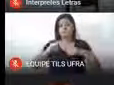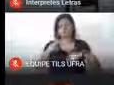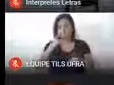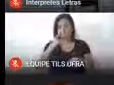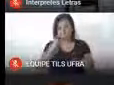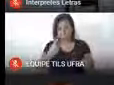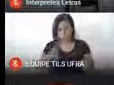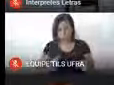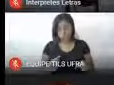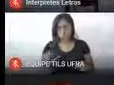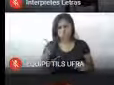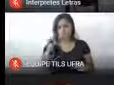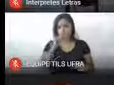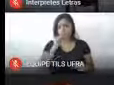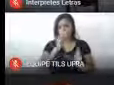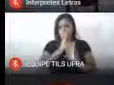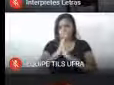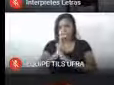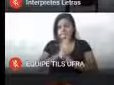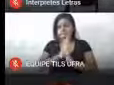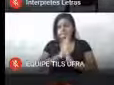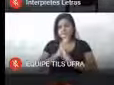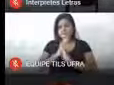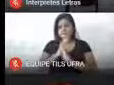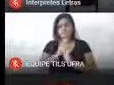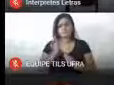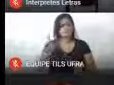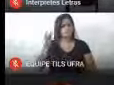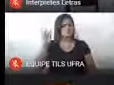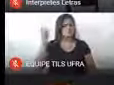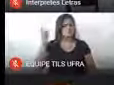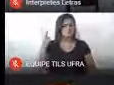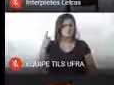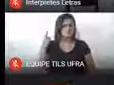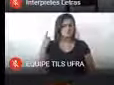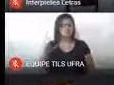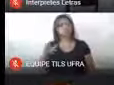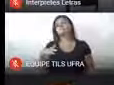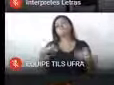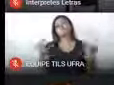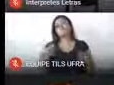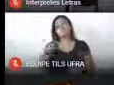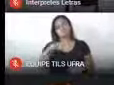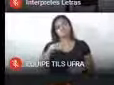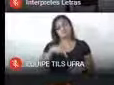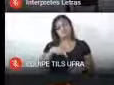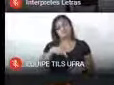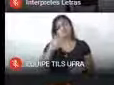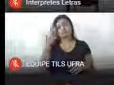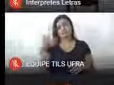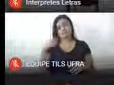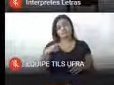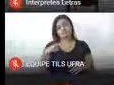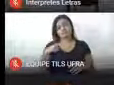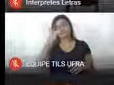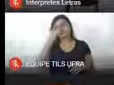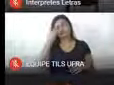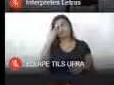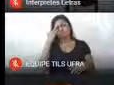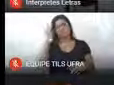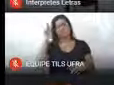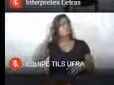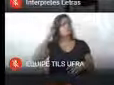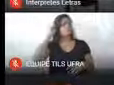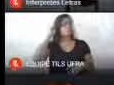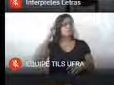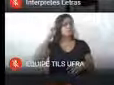era realmente algo de tempos remotos. Né? Aquela região foi habitada por indígenas desde muito tempo, né, de tempos